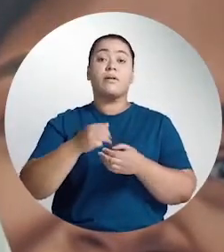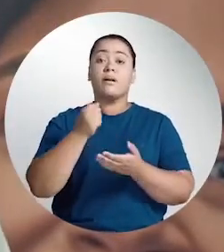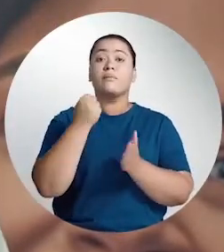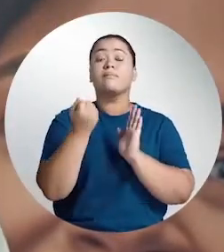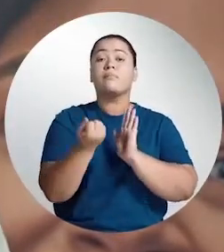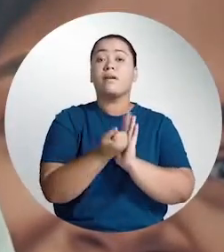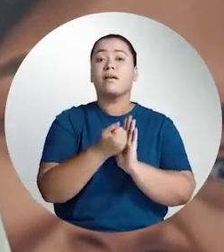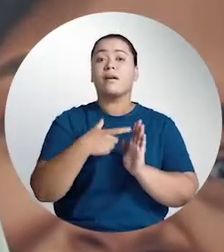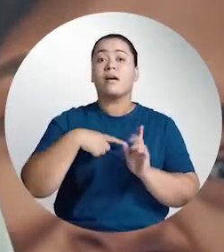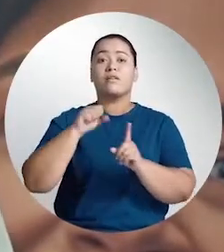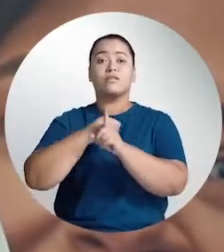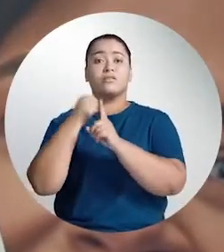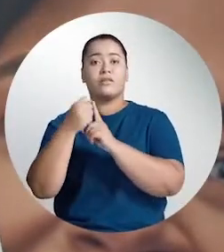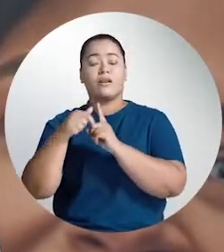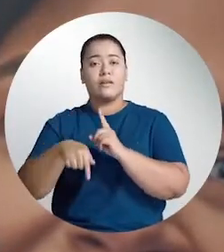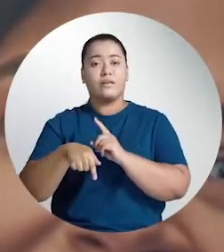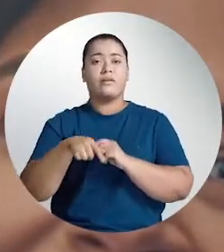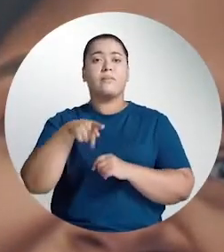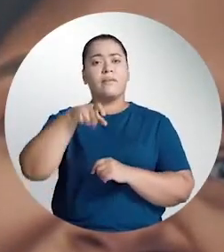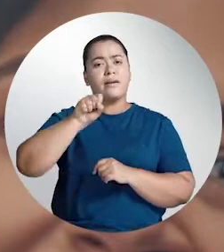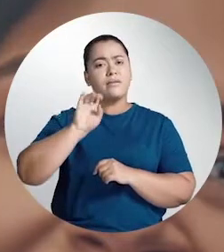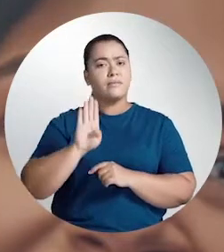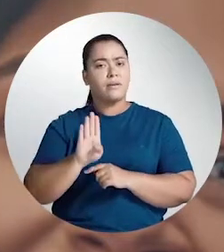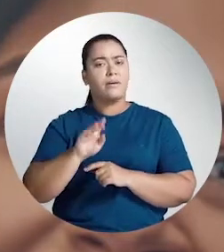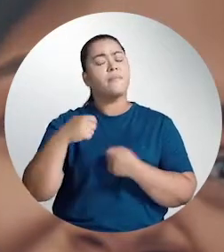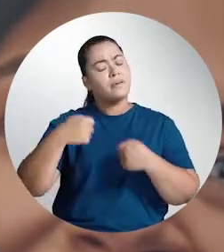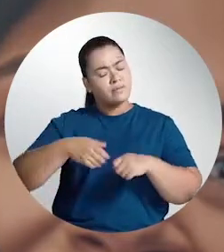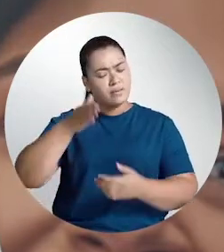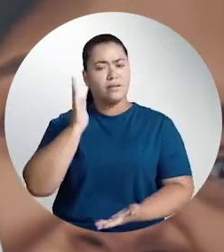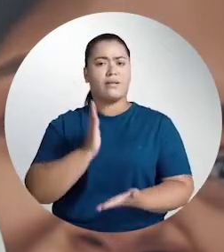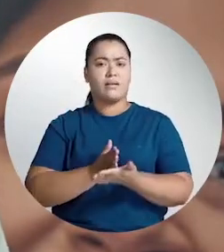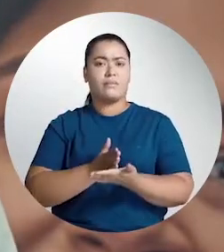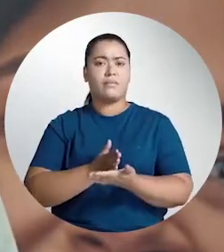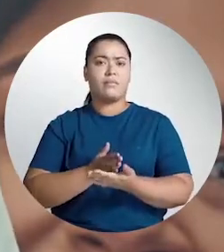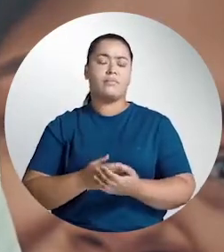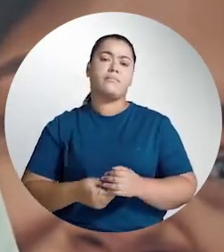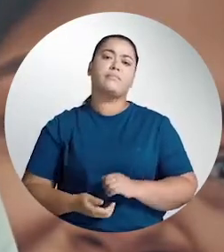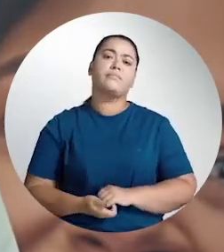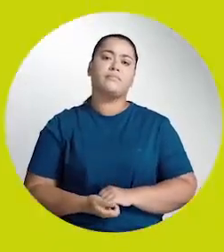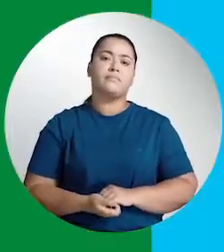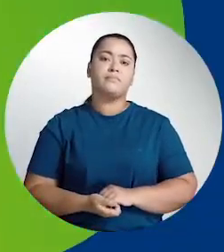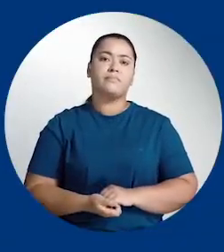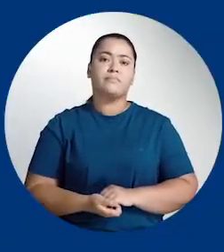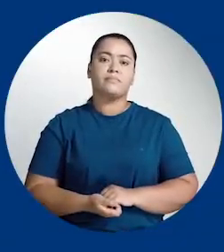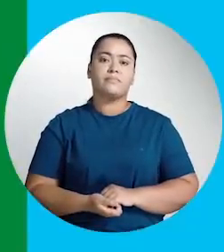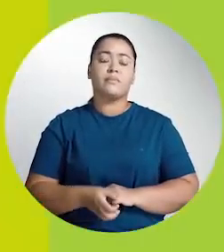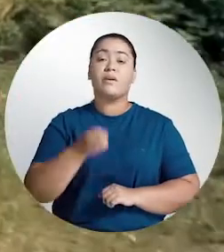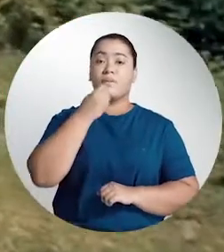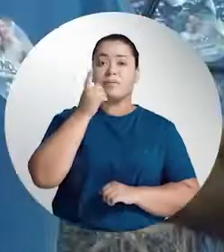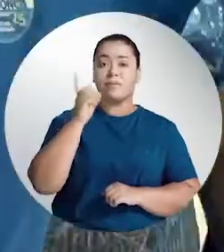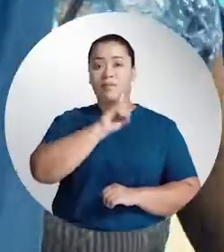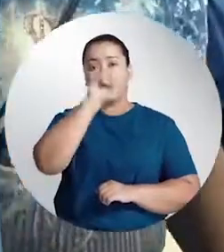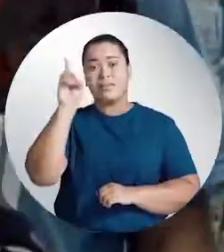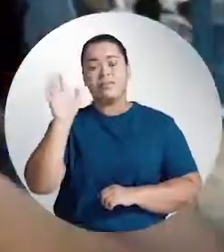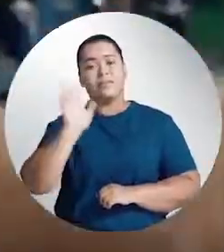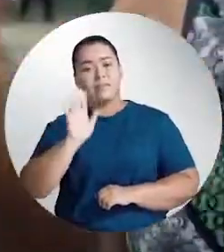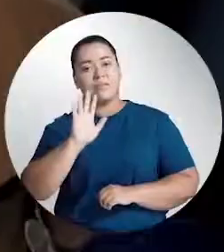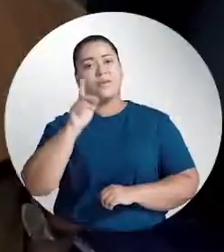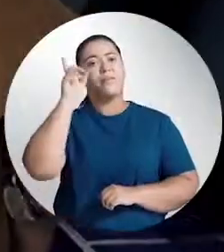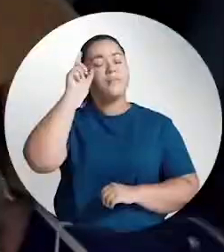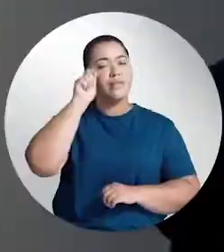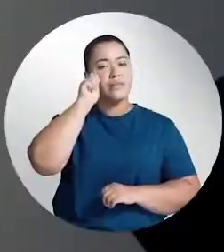municipal. Isso é a marca do socialismo recifense, do PSB. E a gente vai acabar com isso. Bom